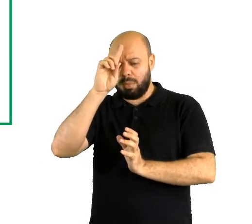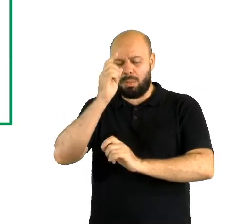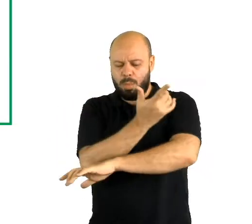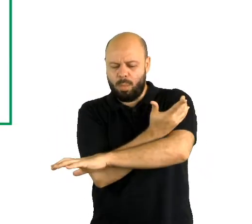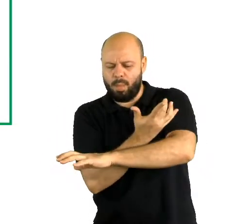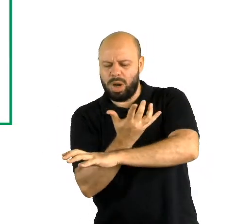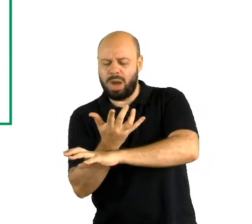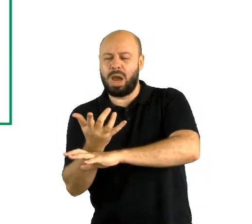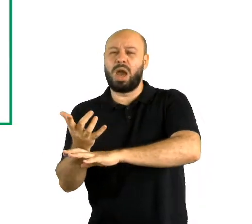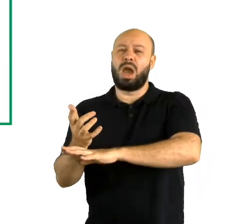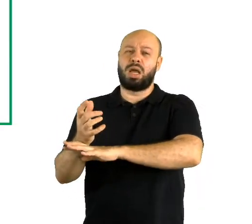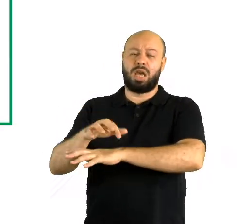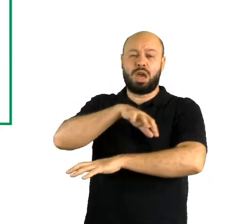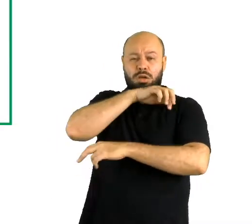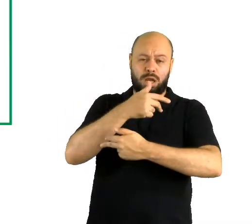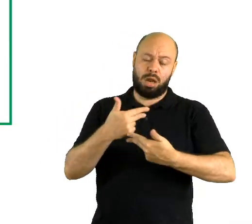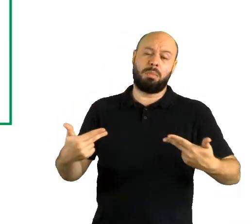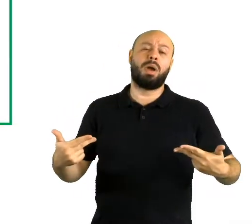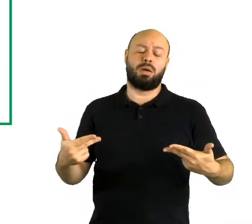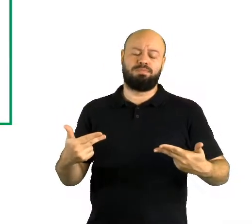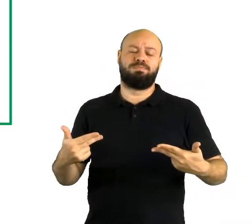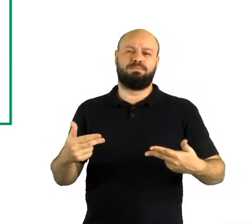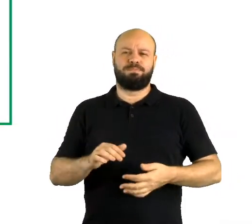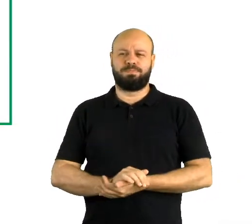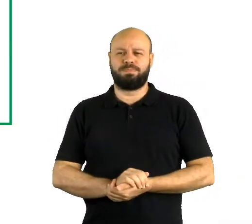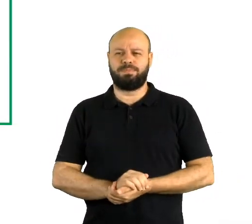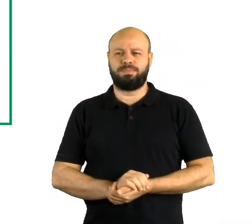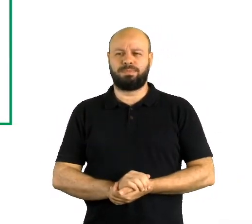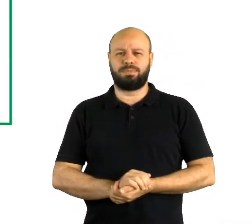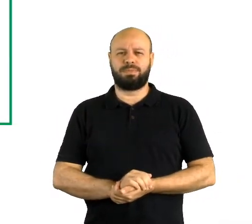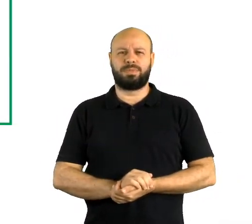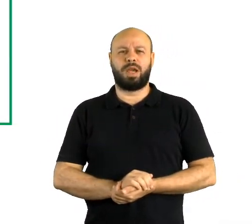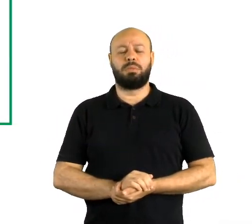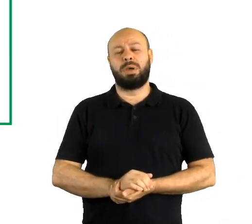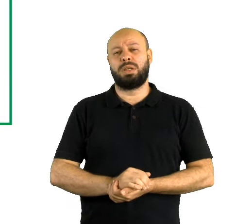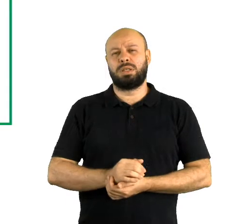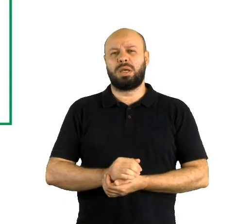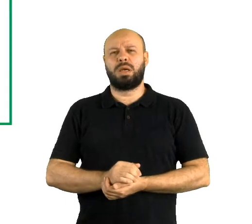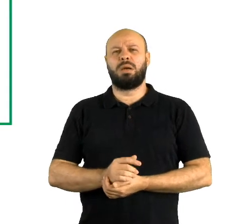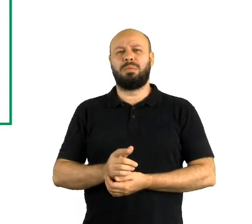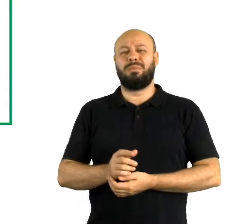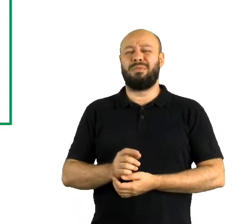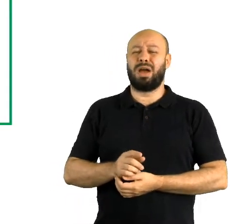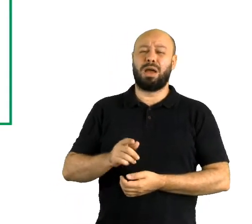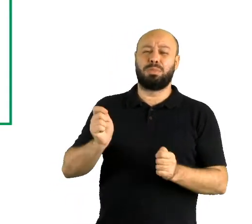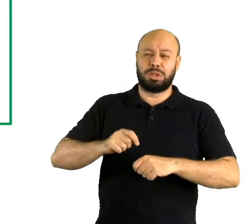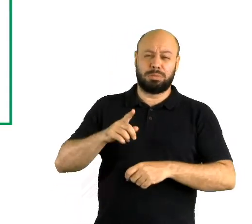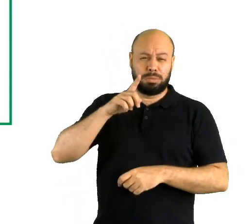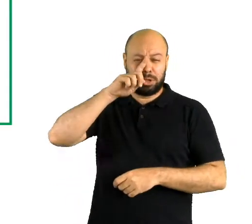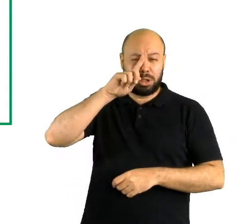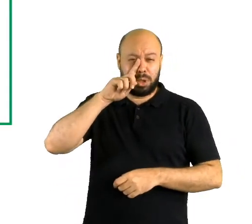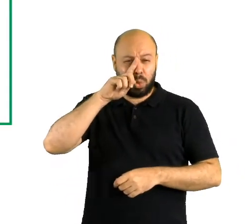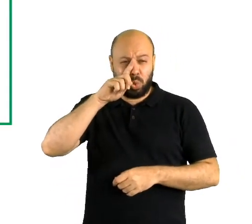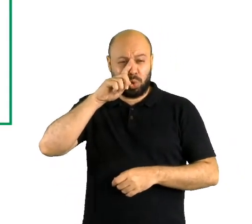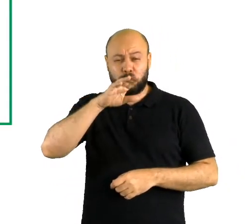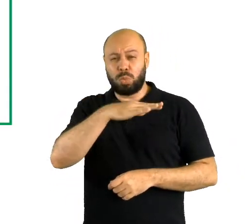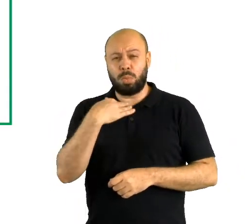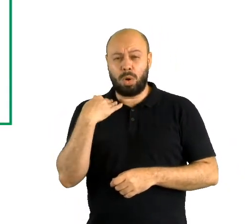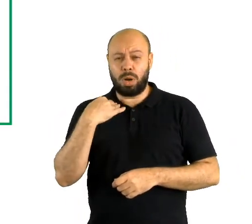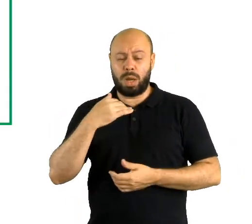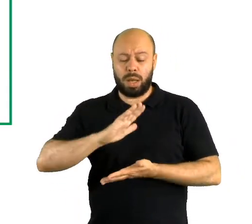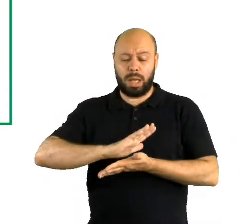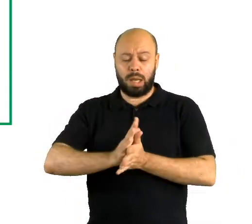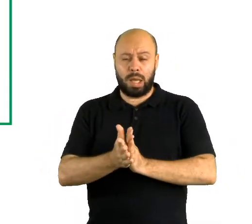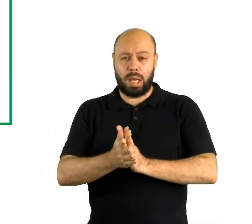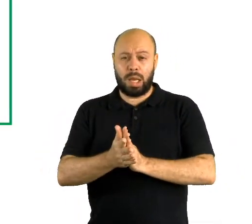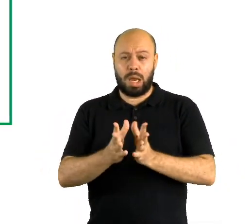que o próprio nome já diz, caminha para ser extirpada, para não existir. E aí há